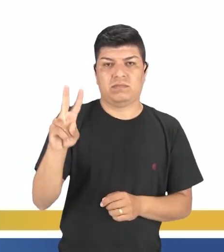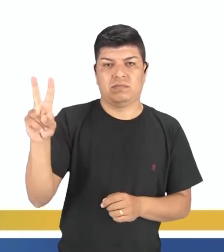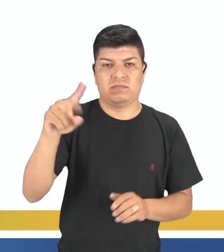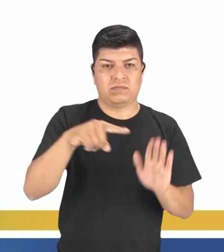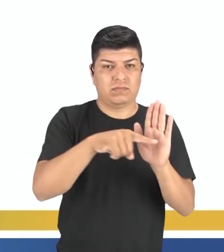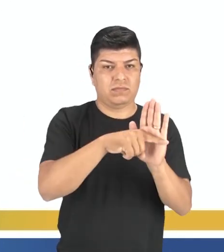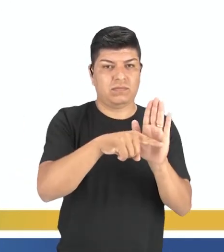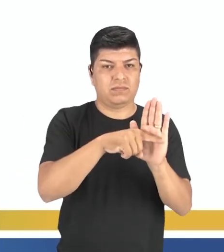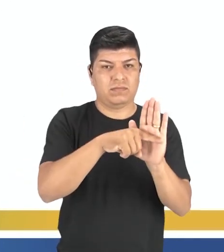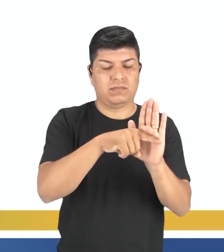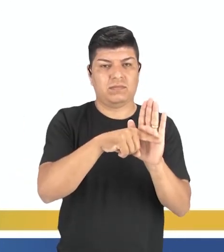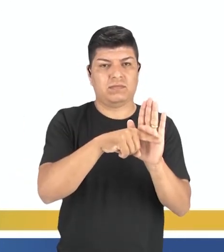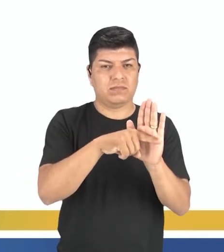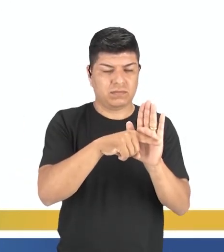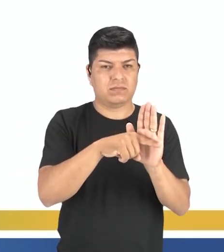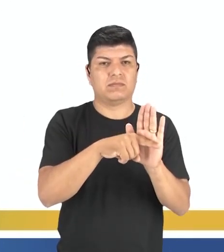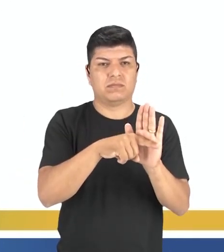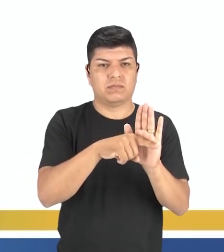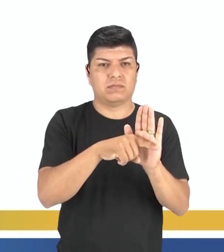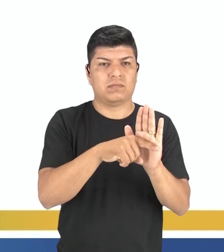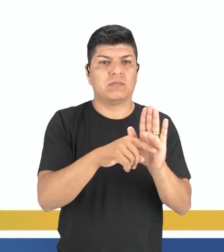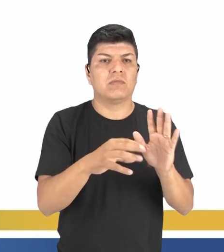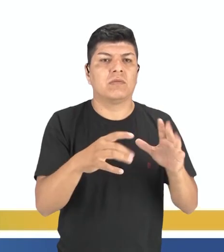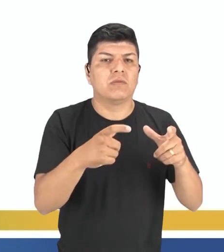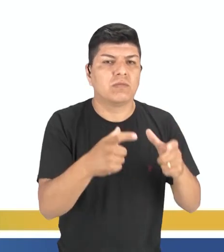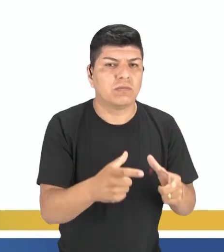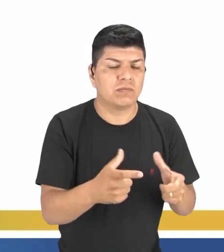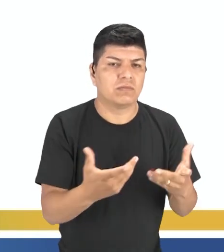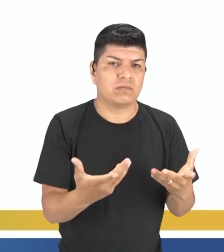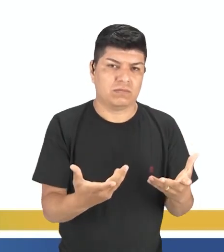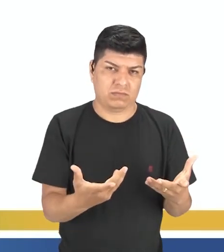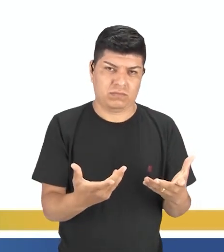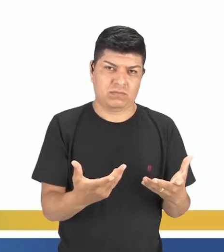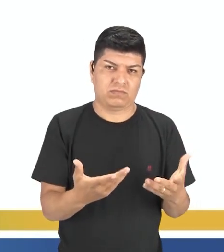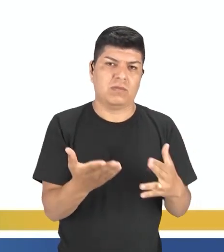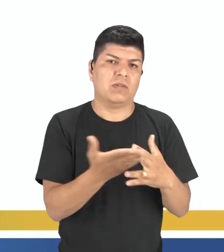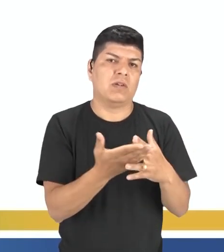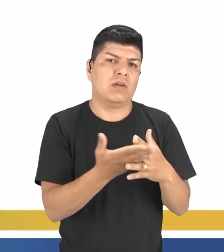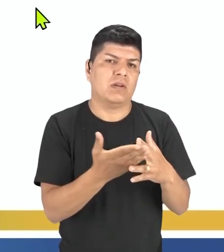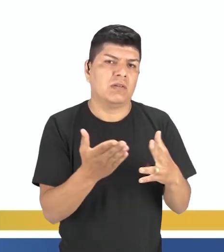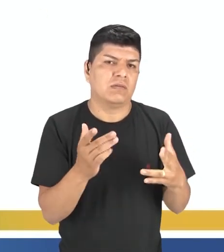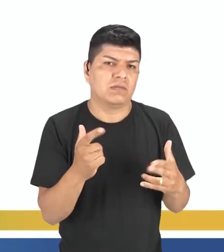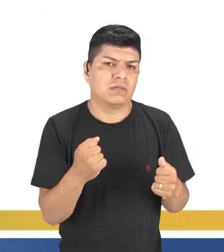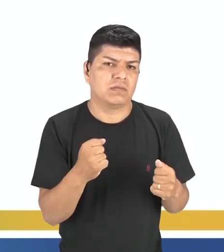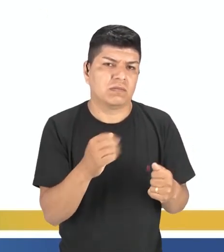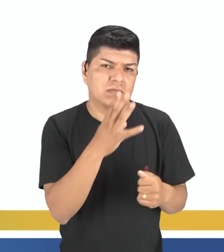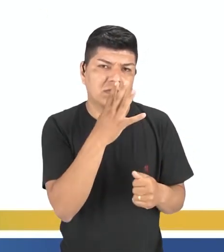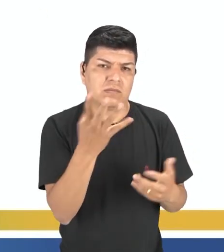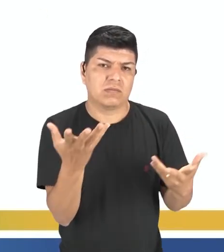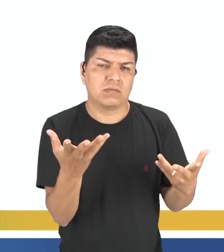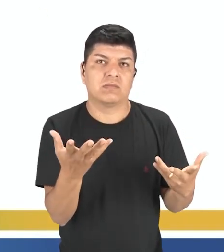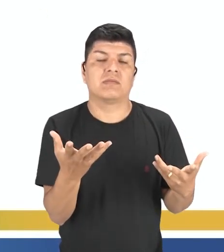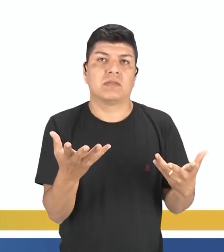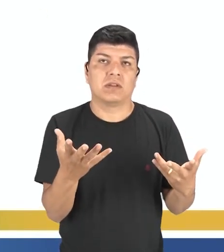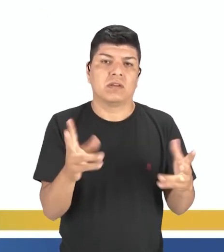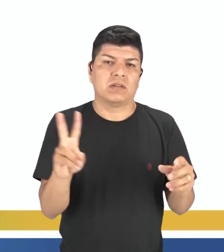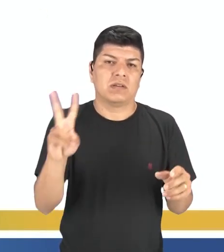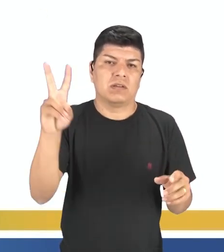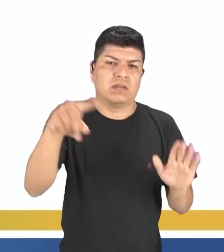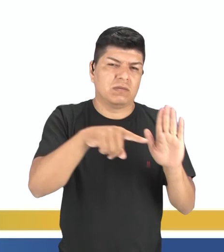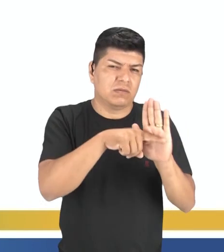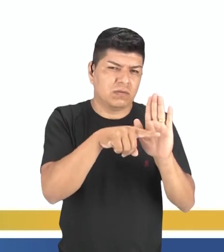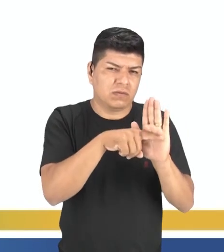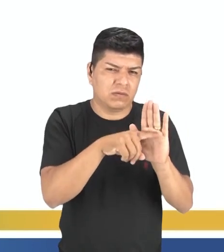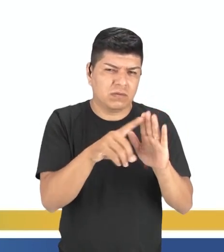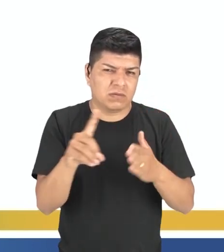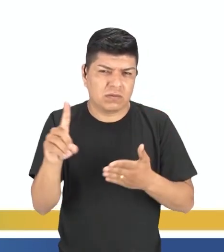negativos. E em que parte, em que intervalo contemplam os valores negativos? Será que